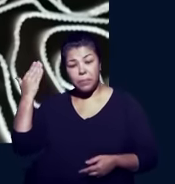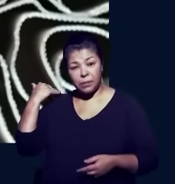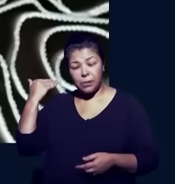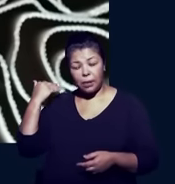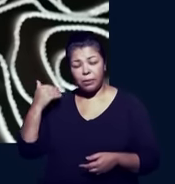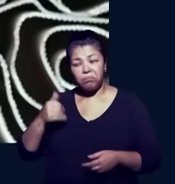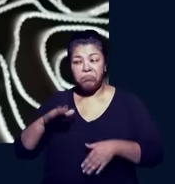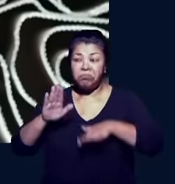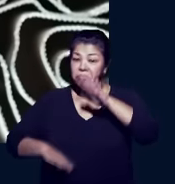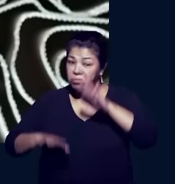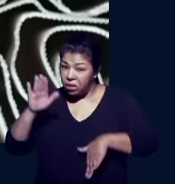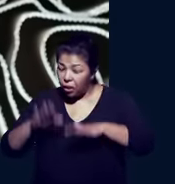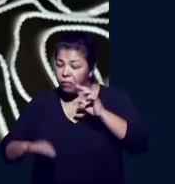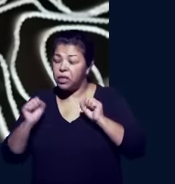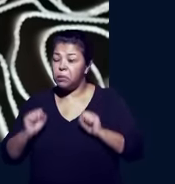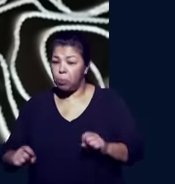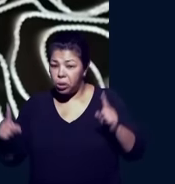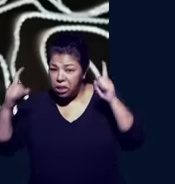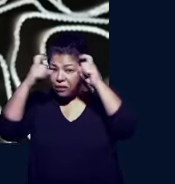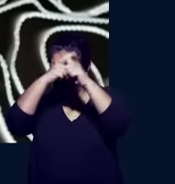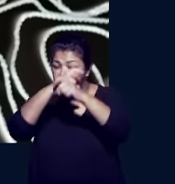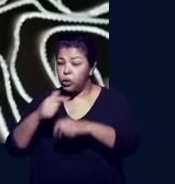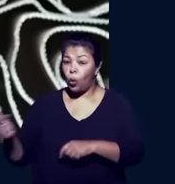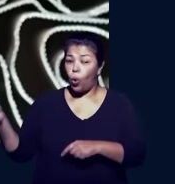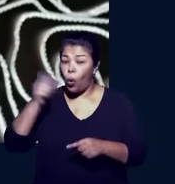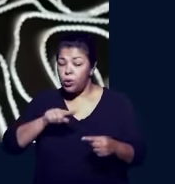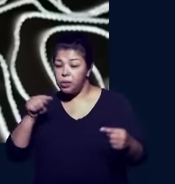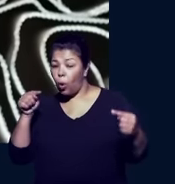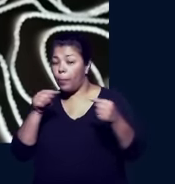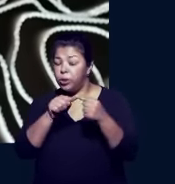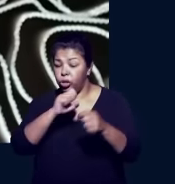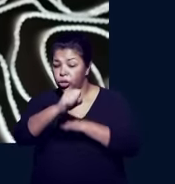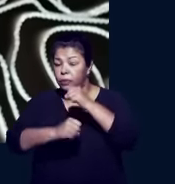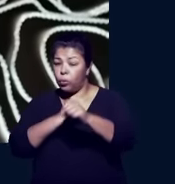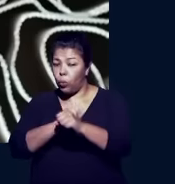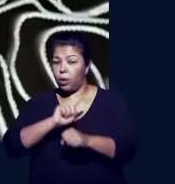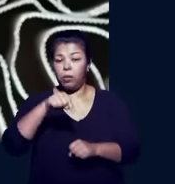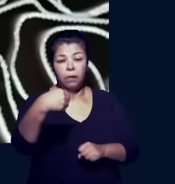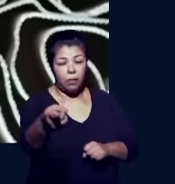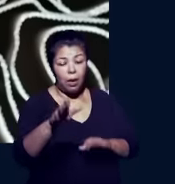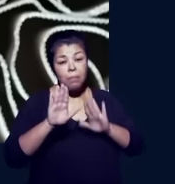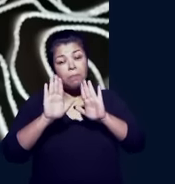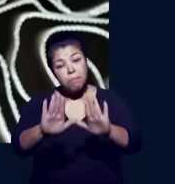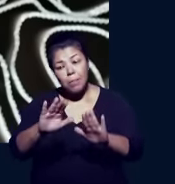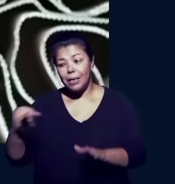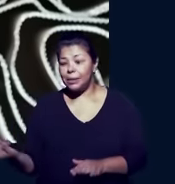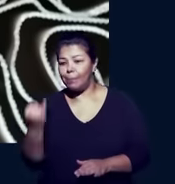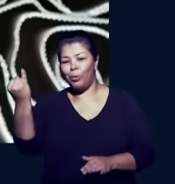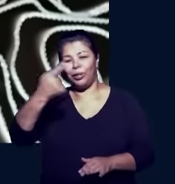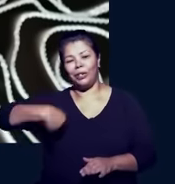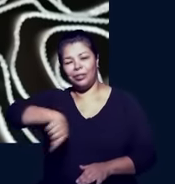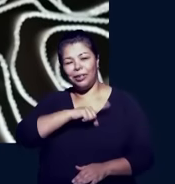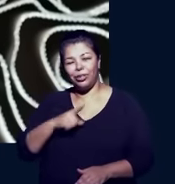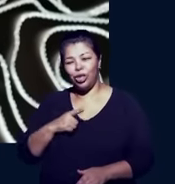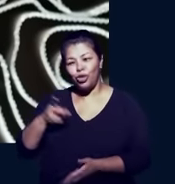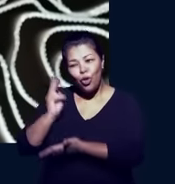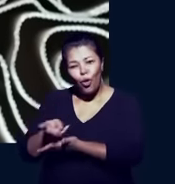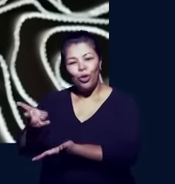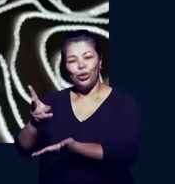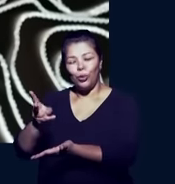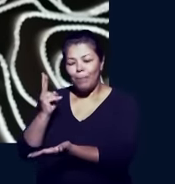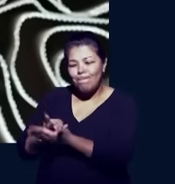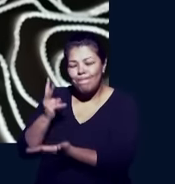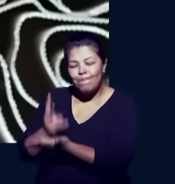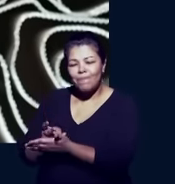você pode ser difícil cumprir a meta do ano que vem agora é muito importante a gente manter o arcabouço então ter